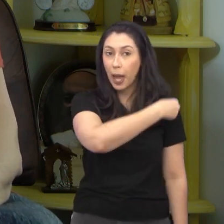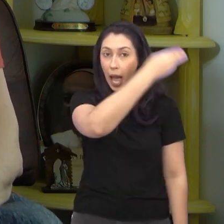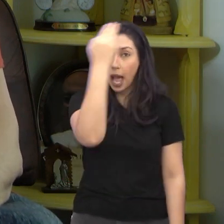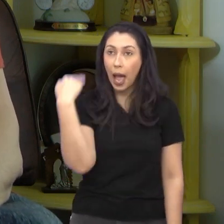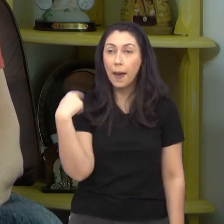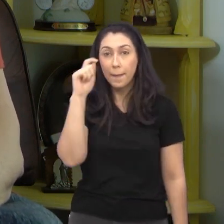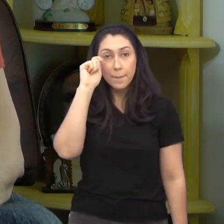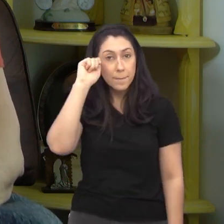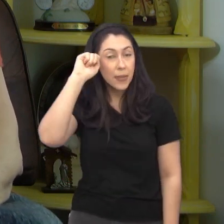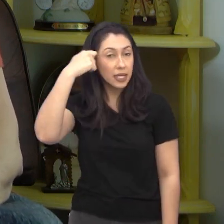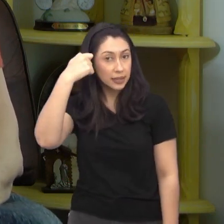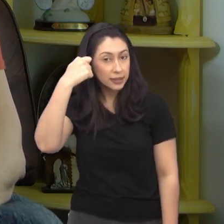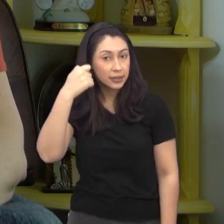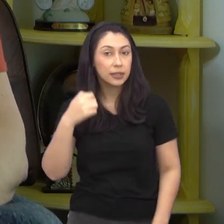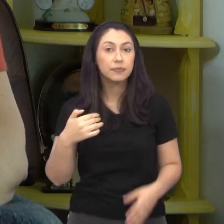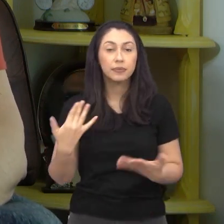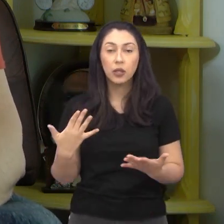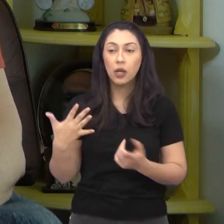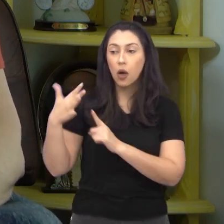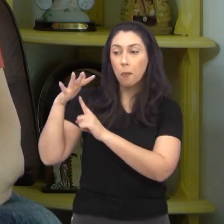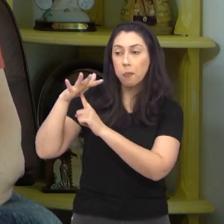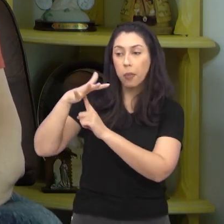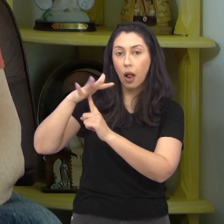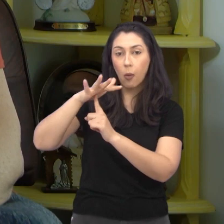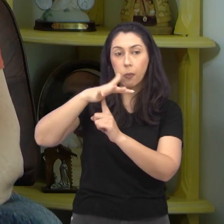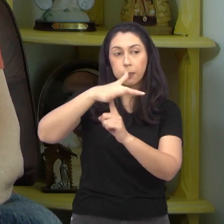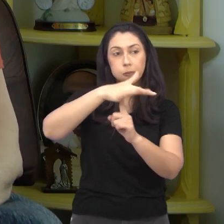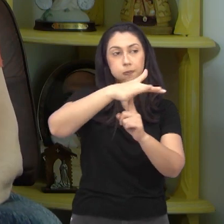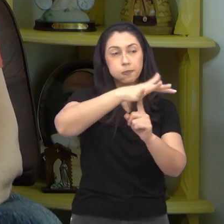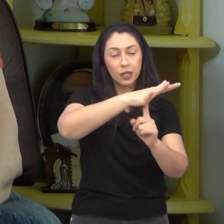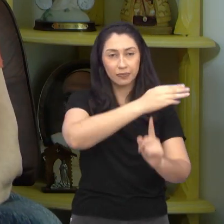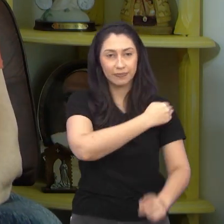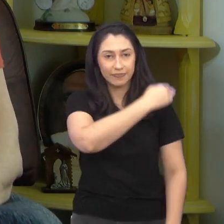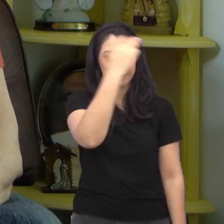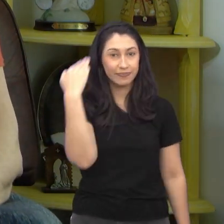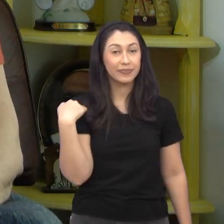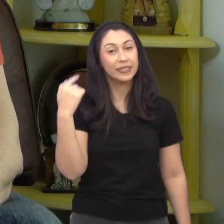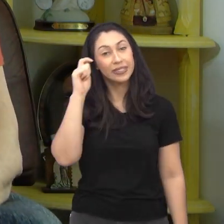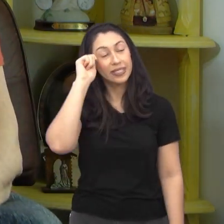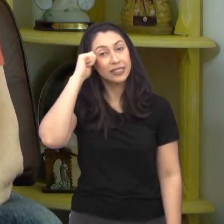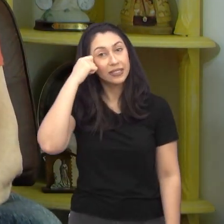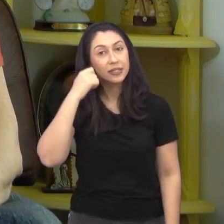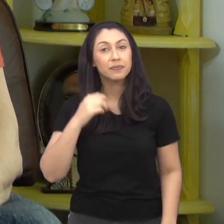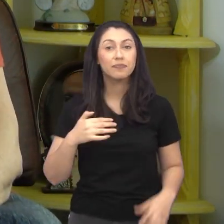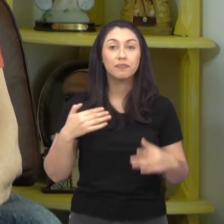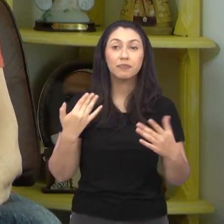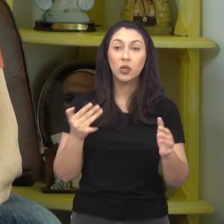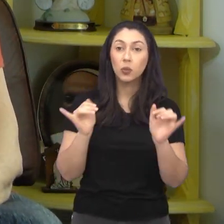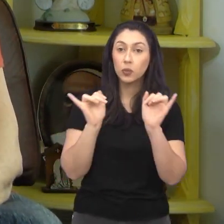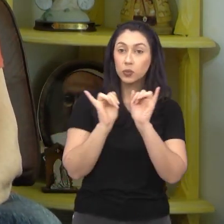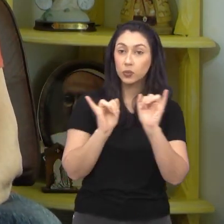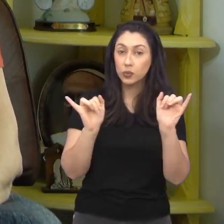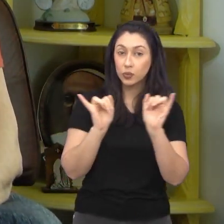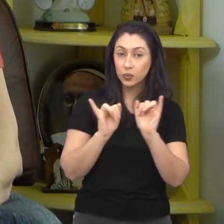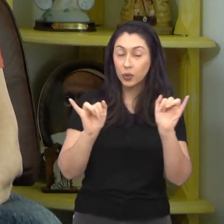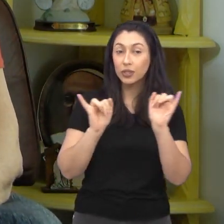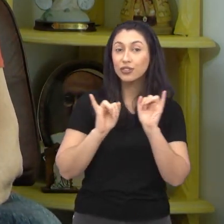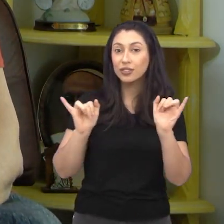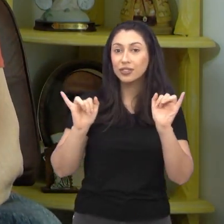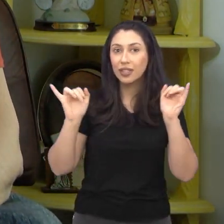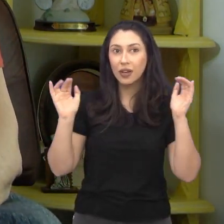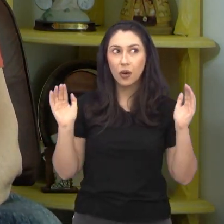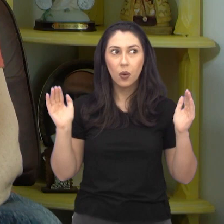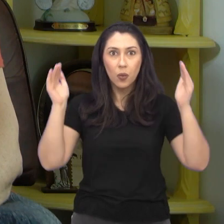retorno, né? Então, para pegar um avião. Ele foi de helicóptero até Aparecida. Então, quando saiu a notícia que